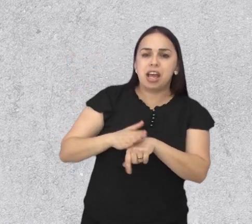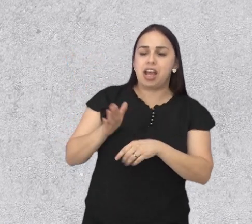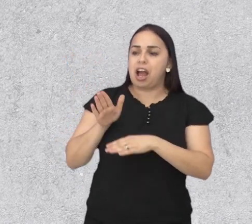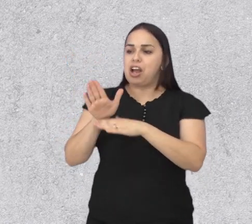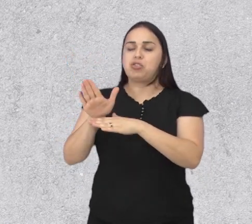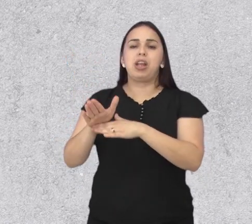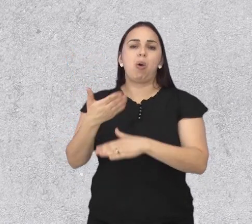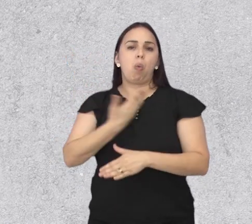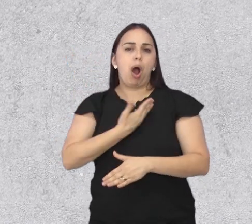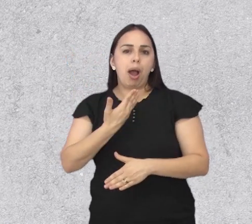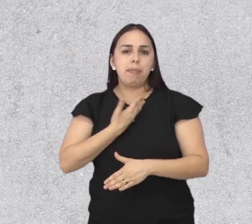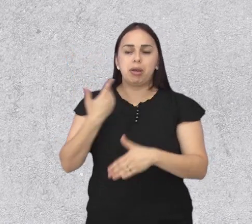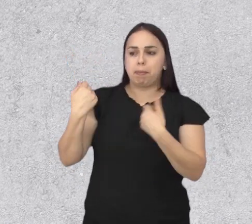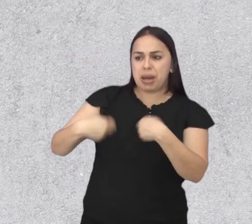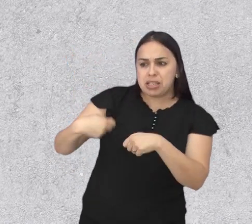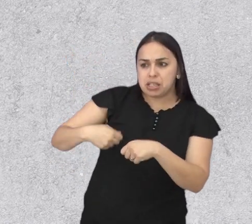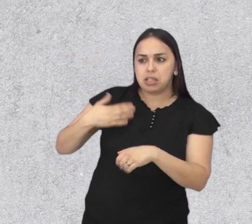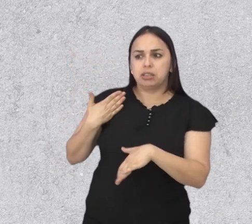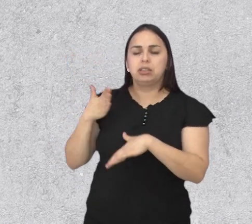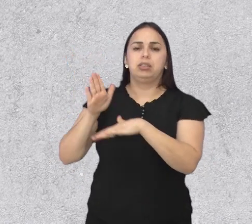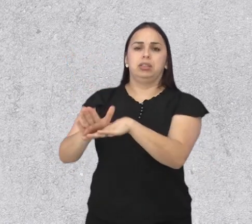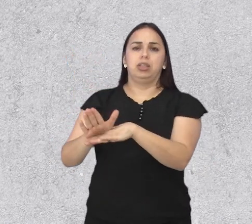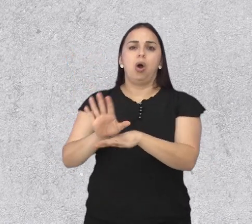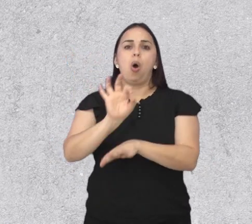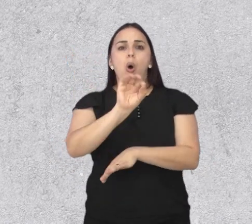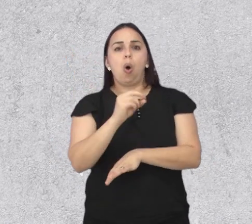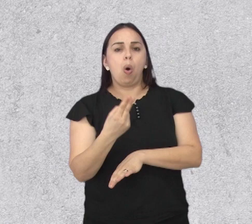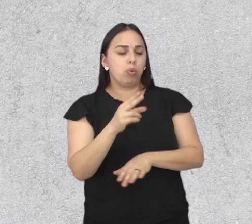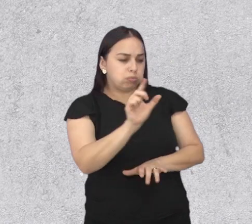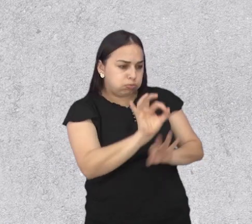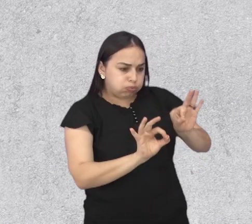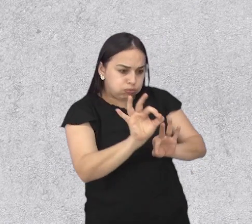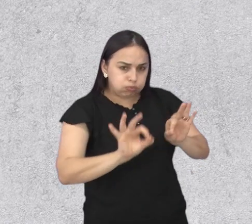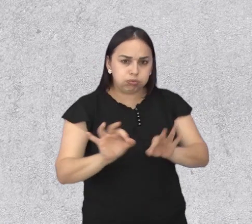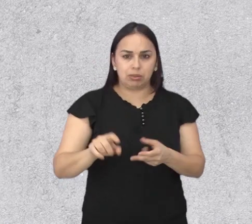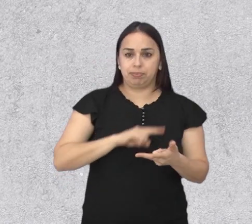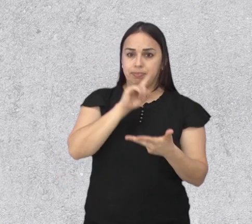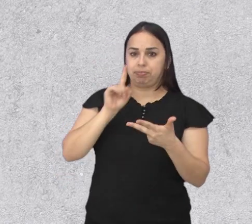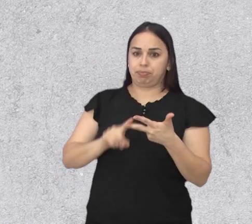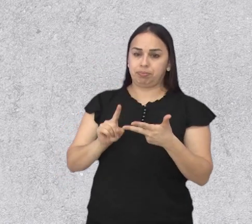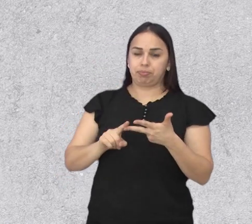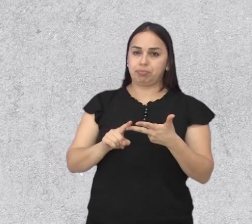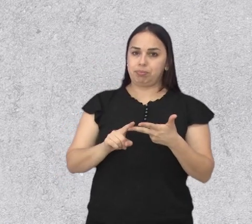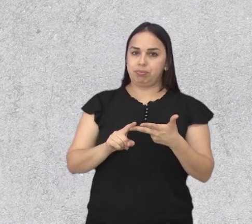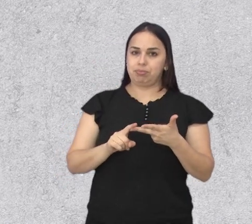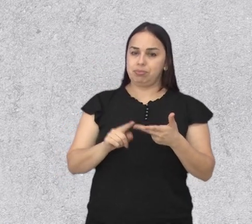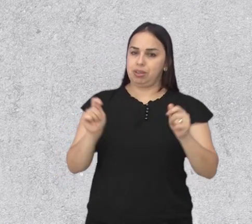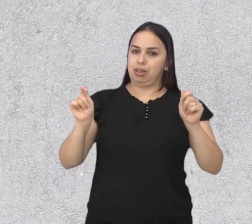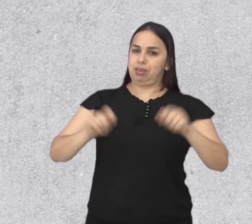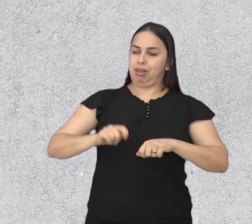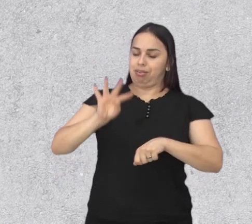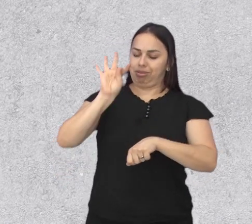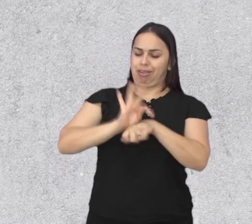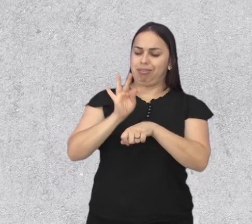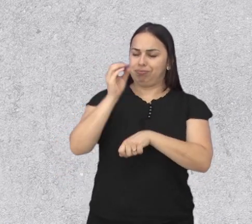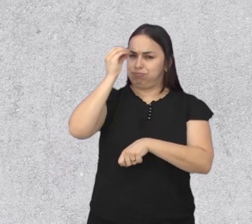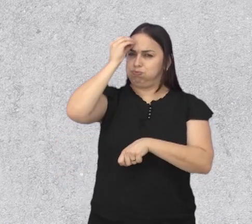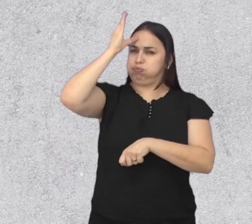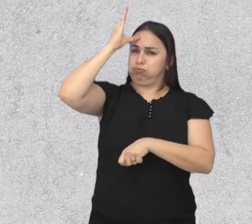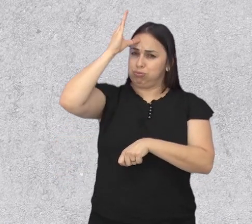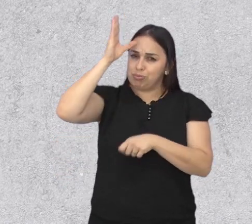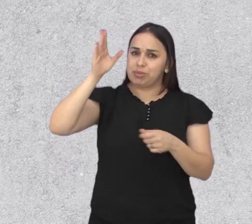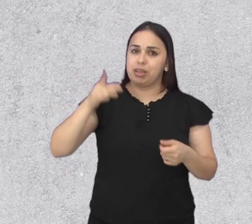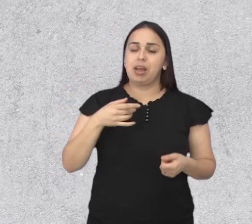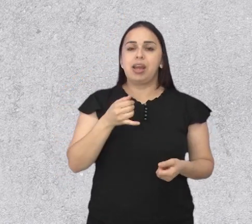oferecer ajuda a um colega que esteja precisando, seja organizar o posto de trabalho. 3. Seja capacitado